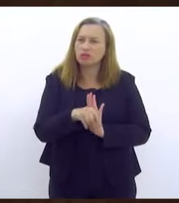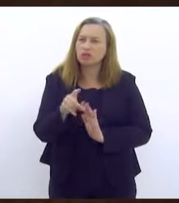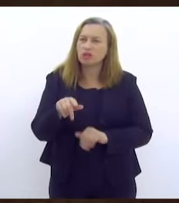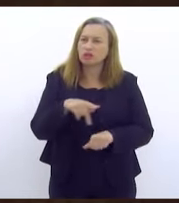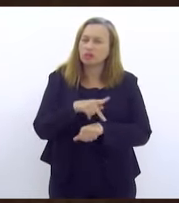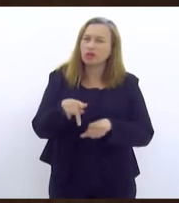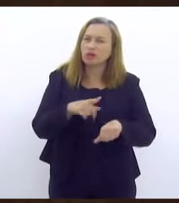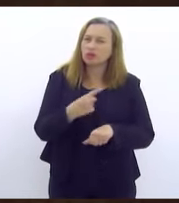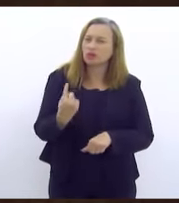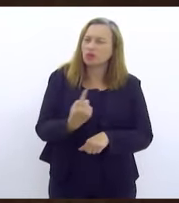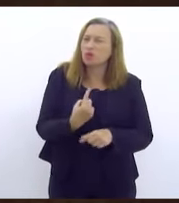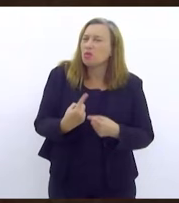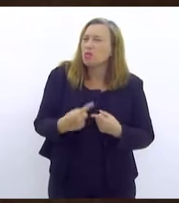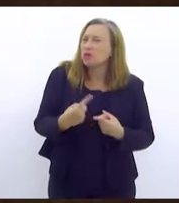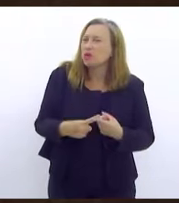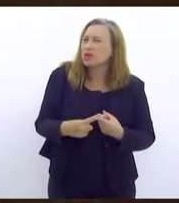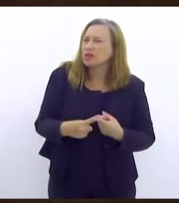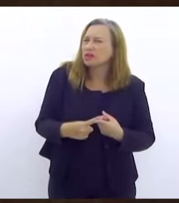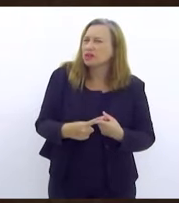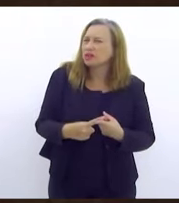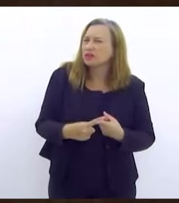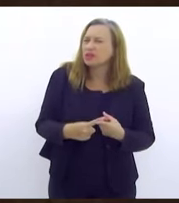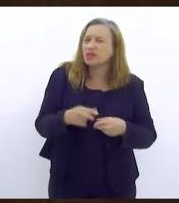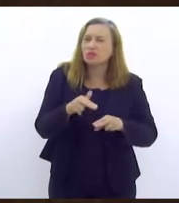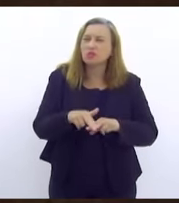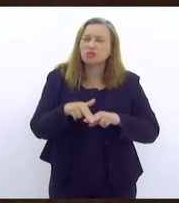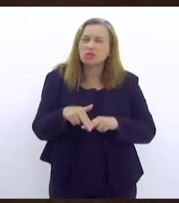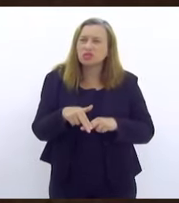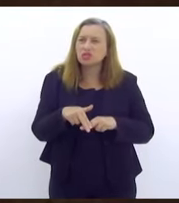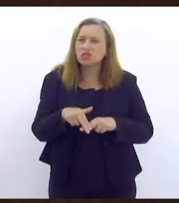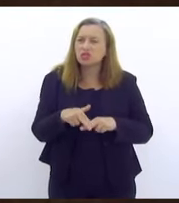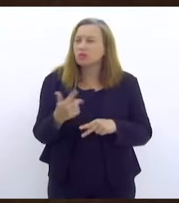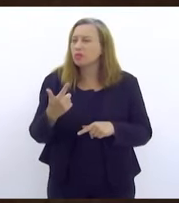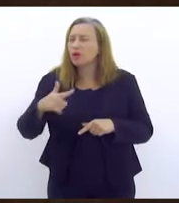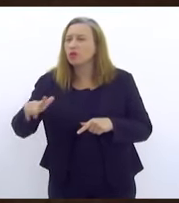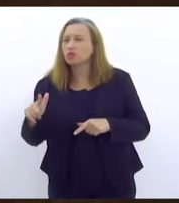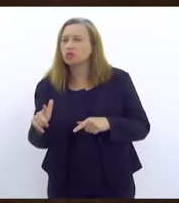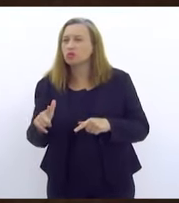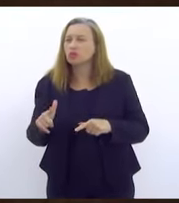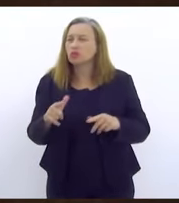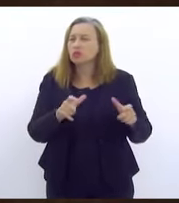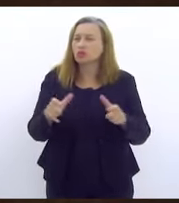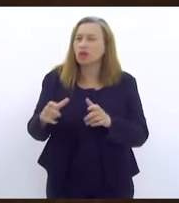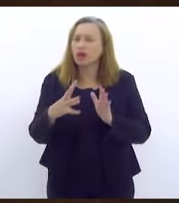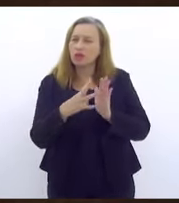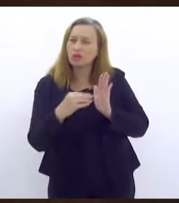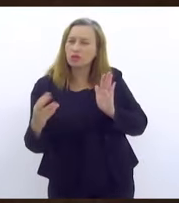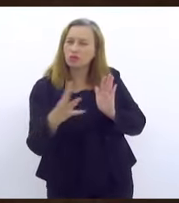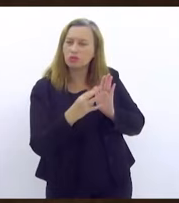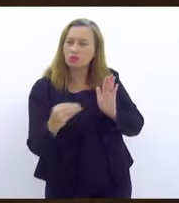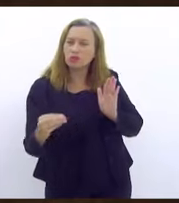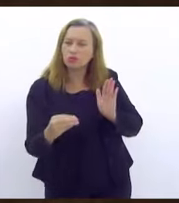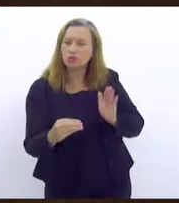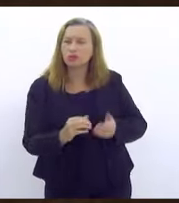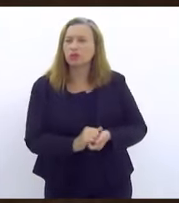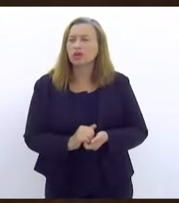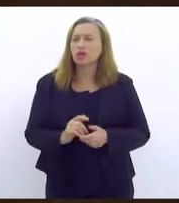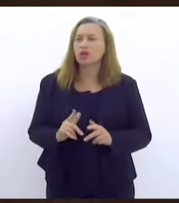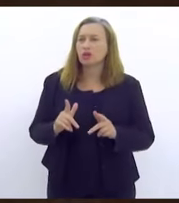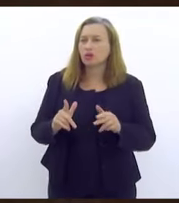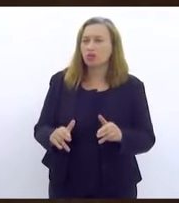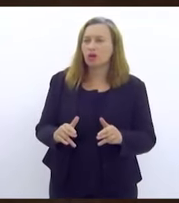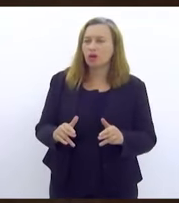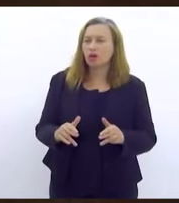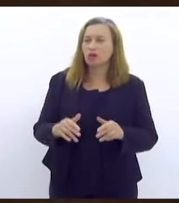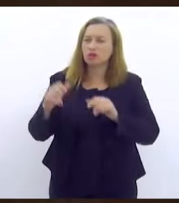país. Porque acaba virando motivozinho, exemplozinho para outros lugares, Rodrigo. Porque vira modinha. Como virou aquela época a modinha das